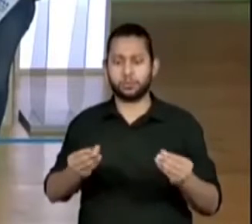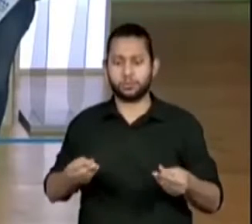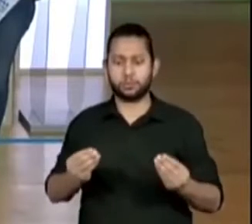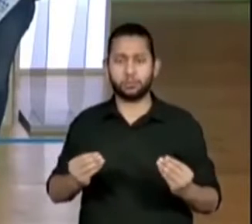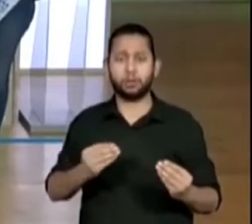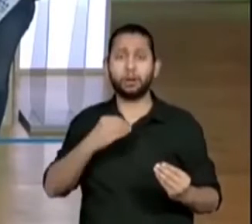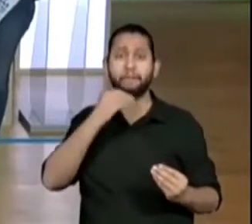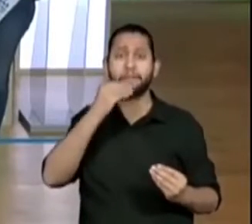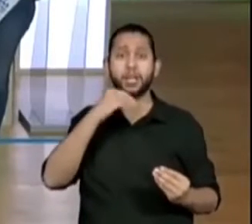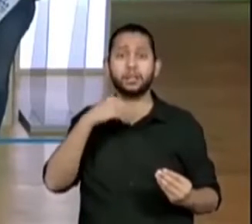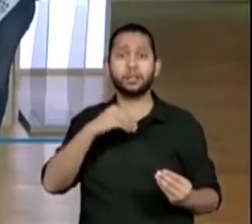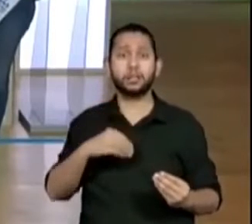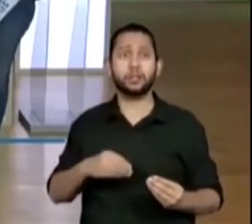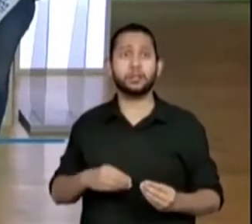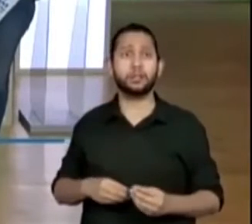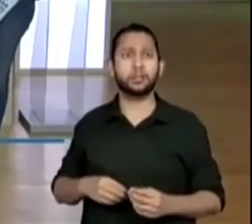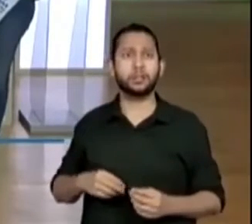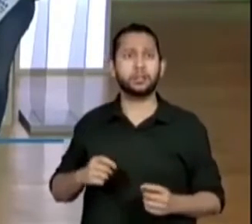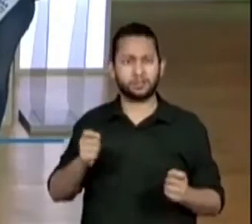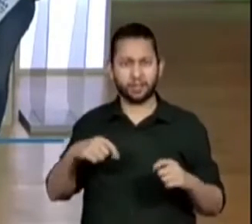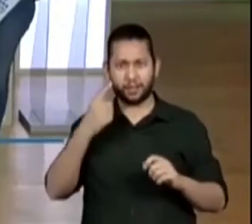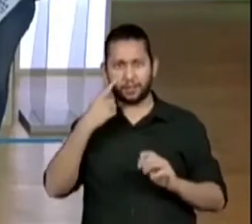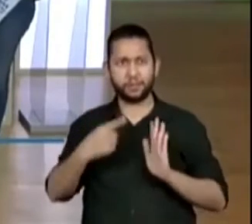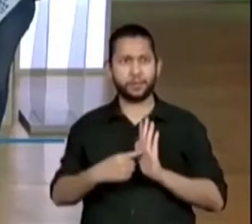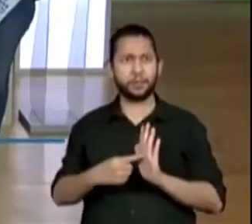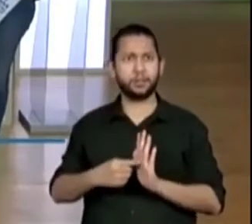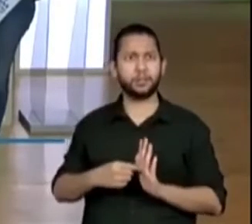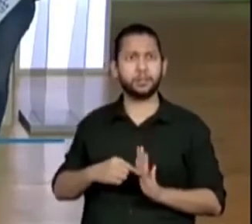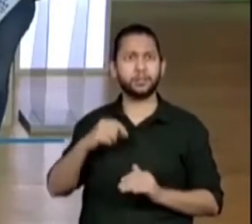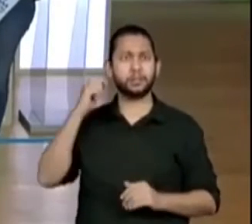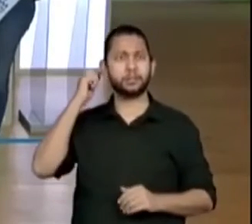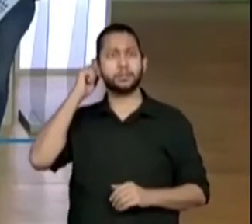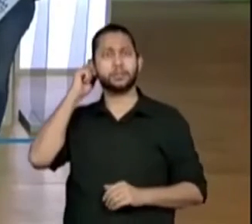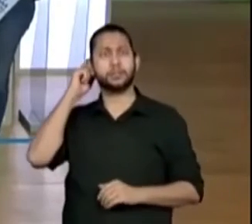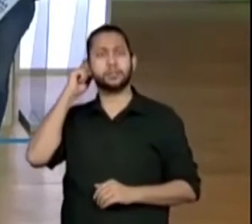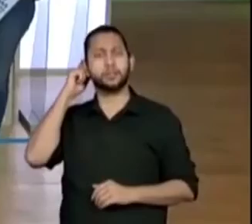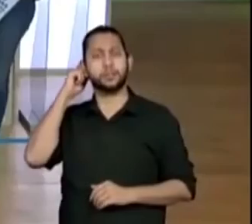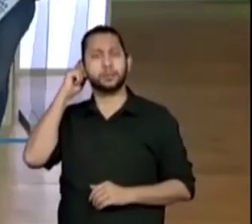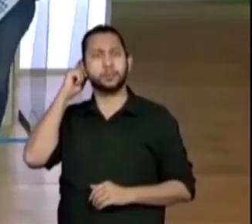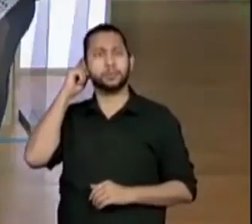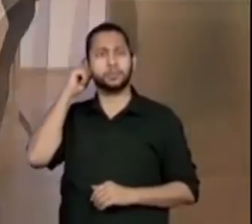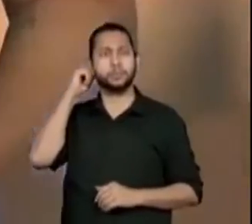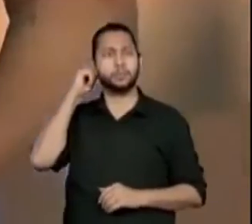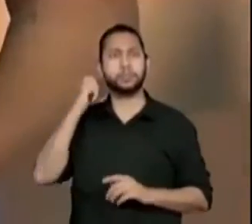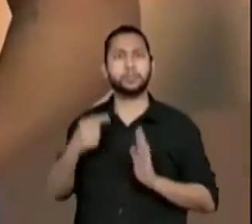ficou fraquinha. Deixa eu ver se dá pra olhar. Deixa eu ver se dá.